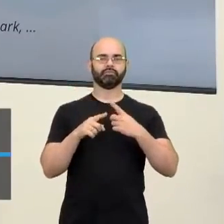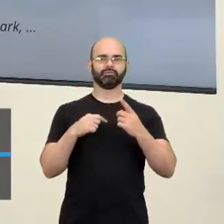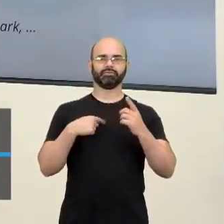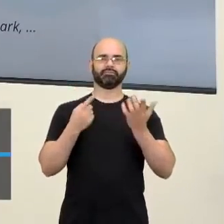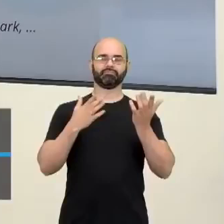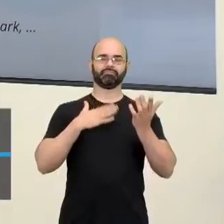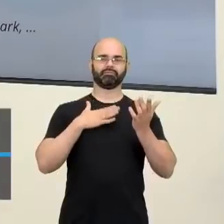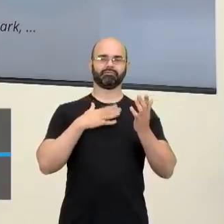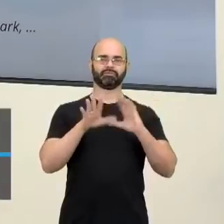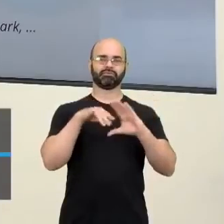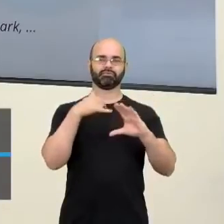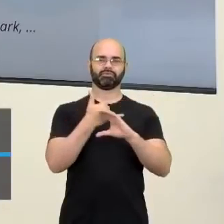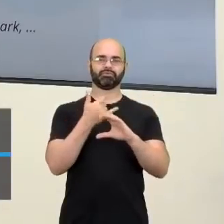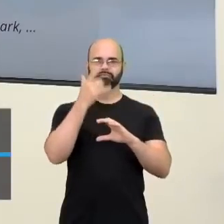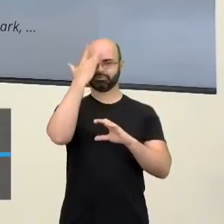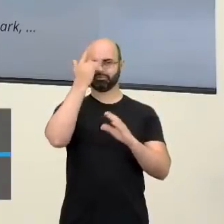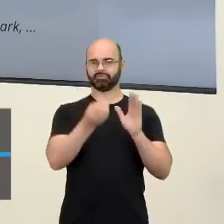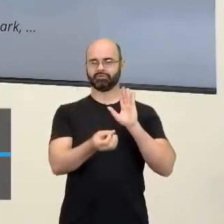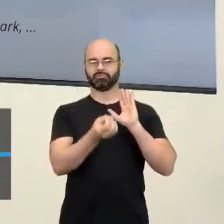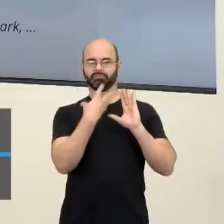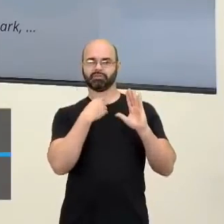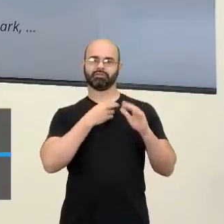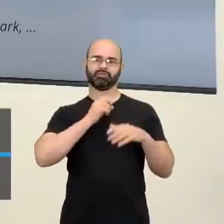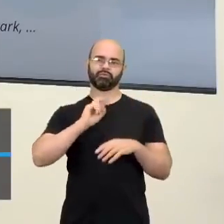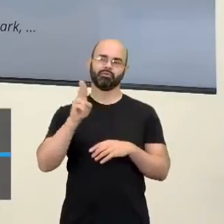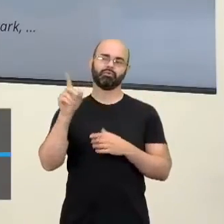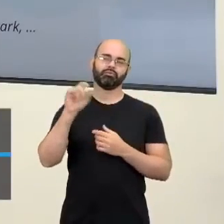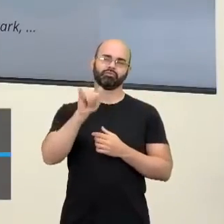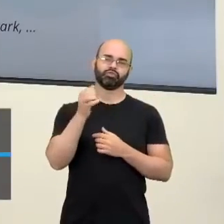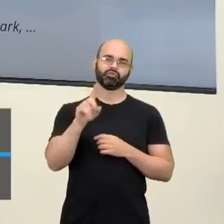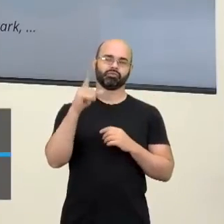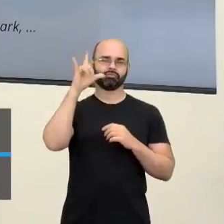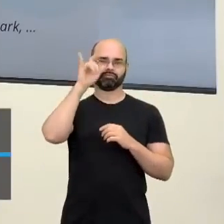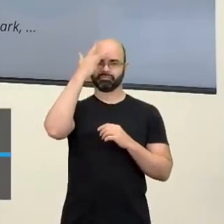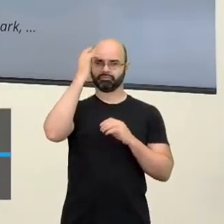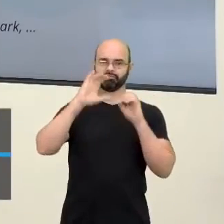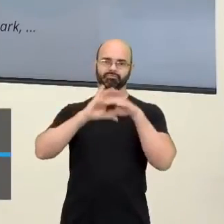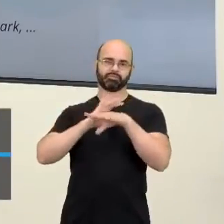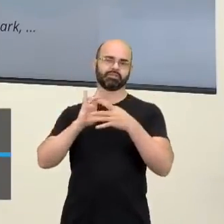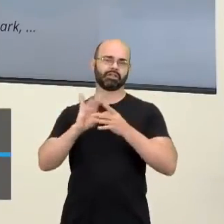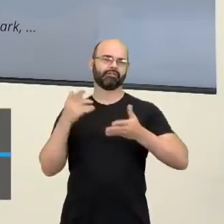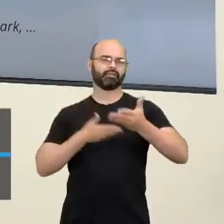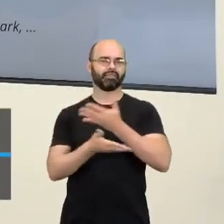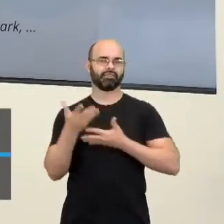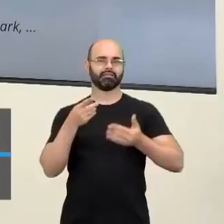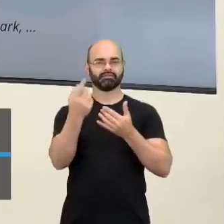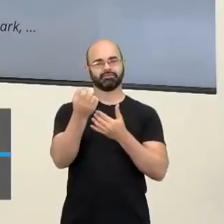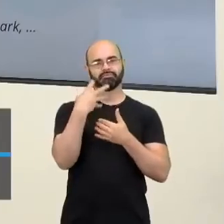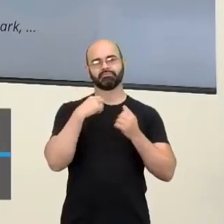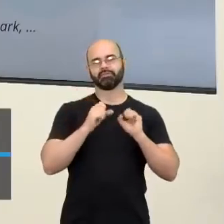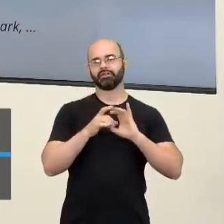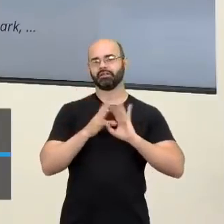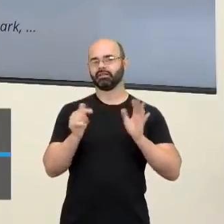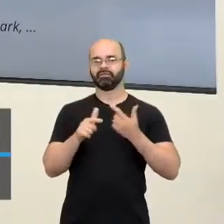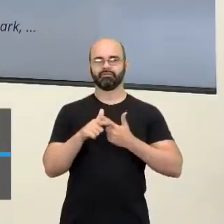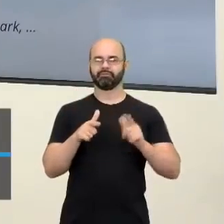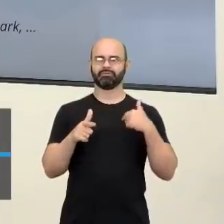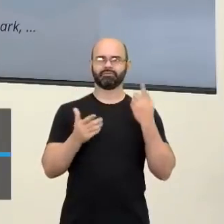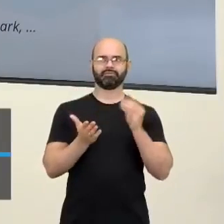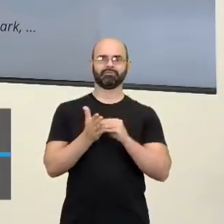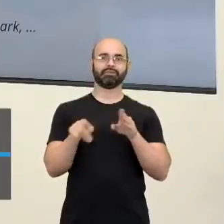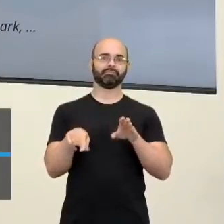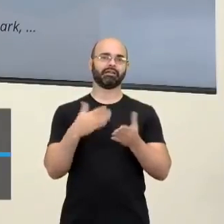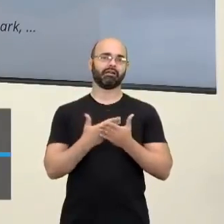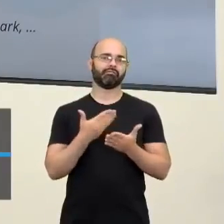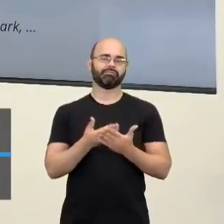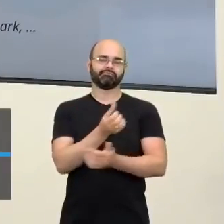YouTube. Ou manda lá pro João no Instagram. Então, vocês têm a mania de ter aí como compartilhar com a gente. Aí às vezes a gente coloca até na aula, né?